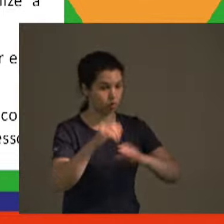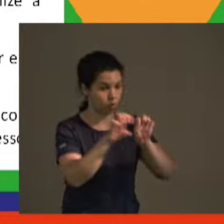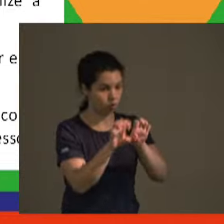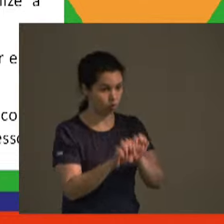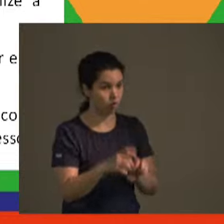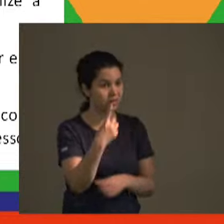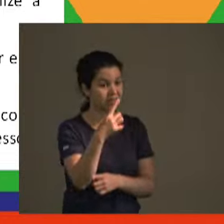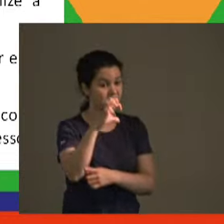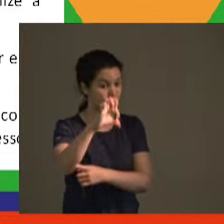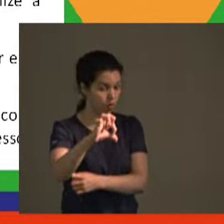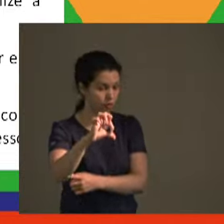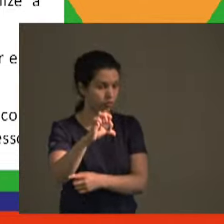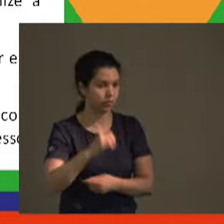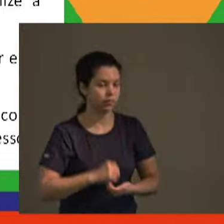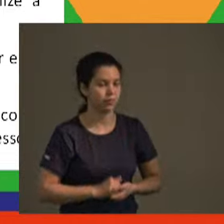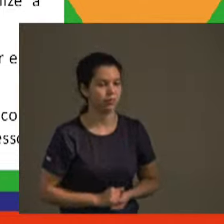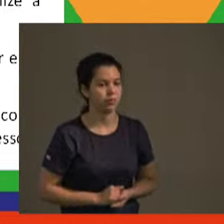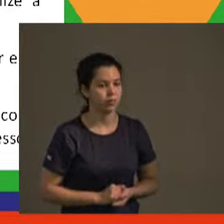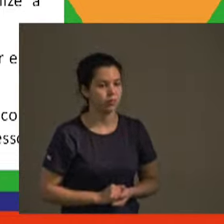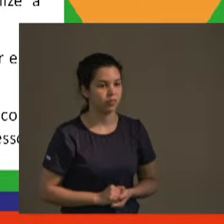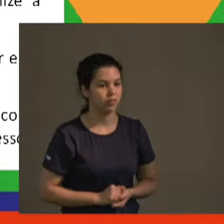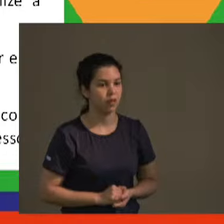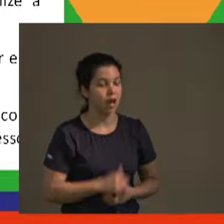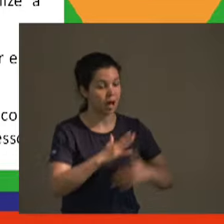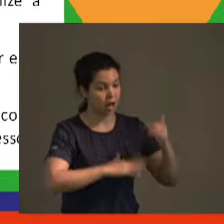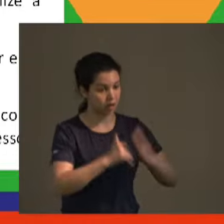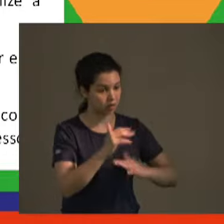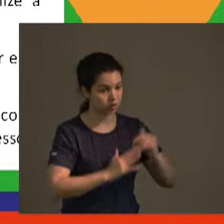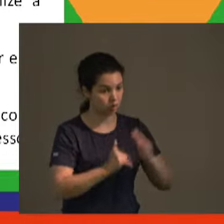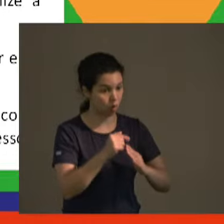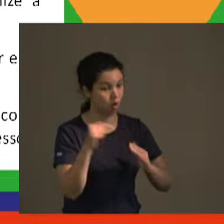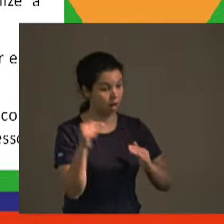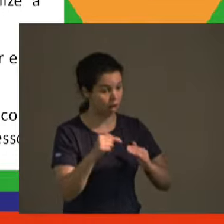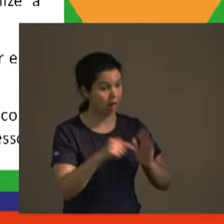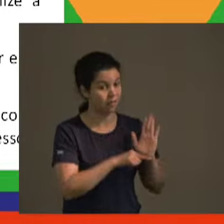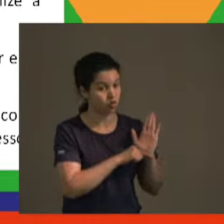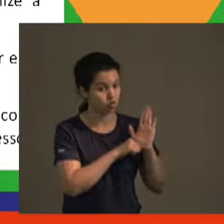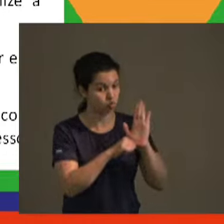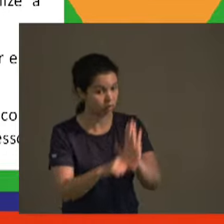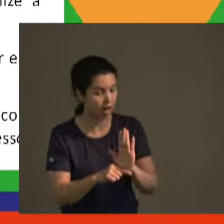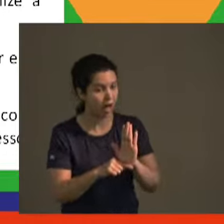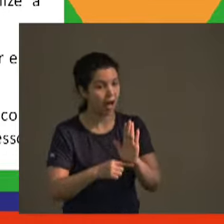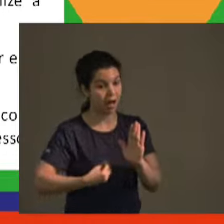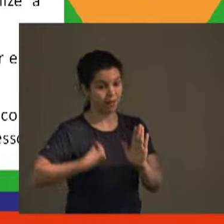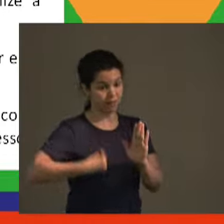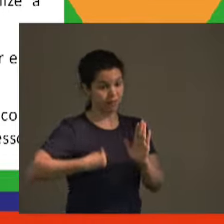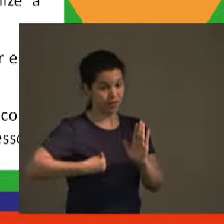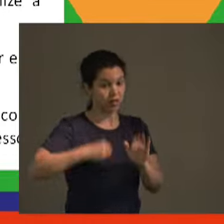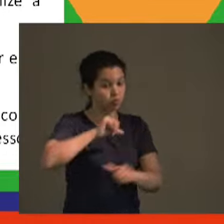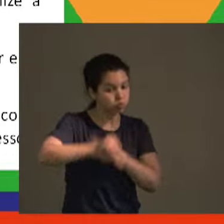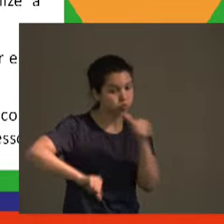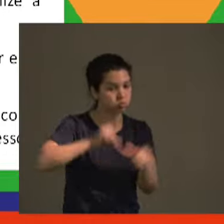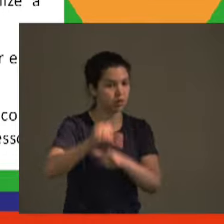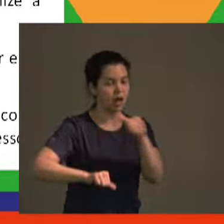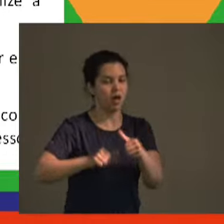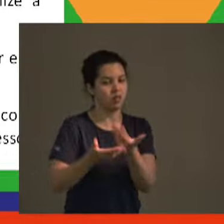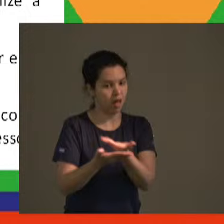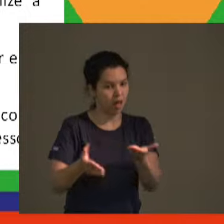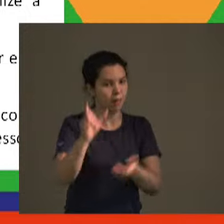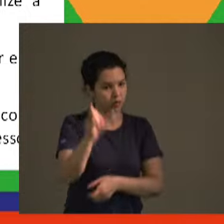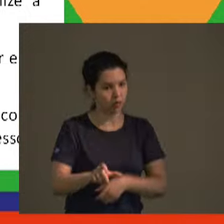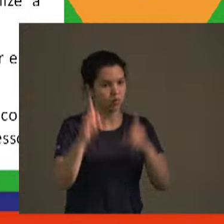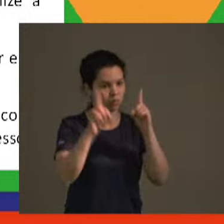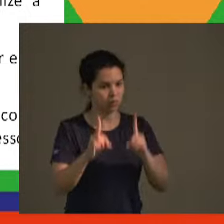eixo. As ações que, por seu potencial de impactar ou transformar a vida das pessoas com deficiência, destaquem-se de